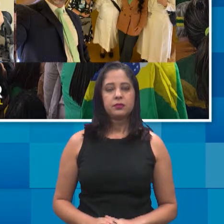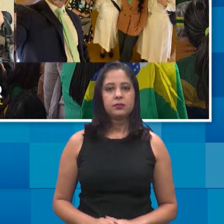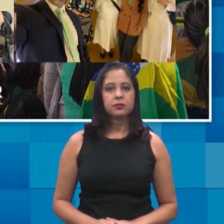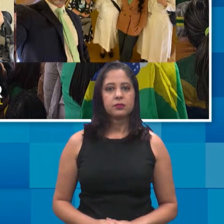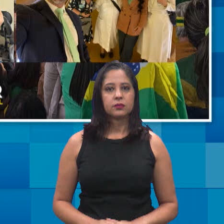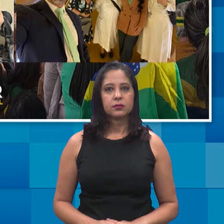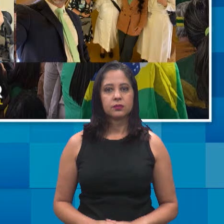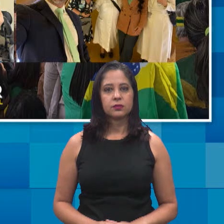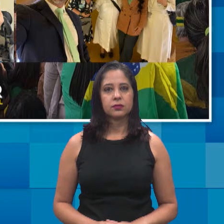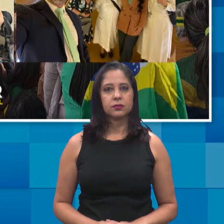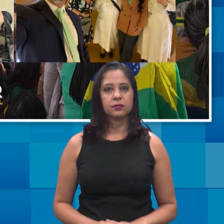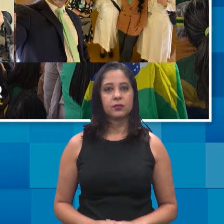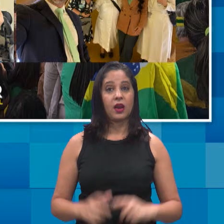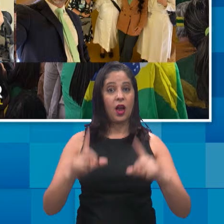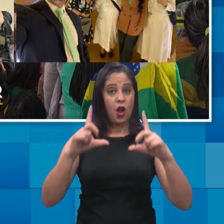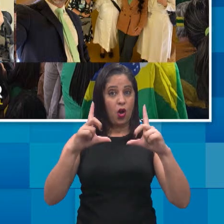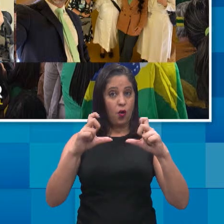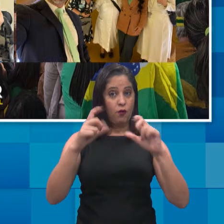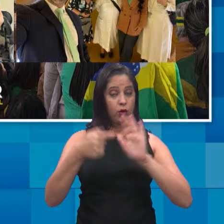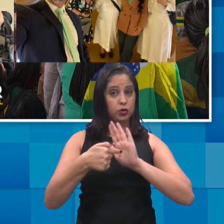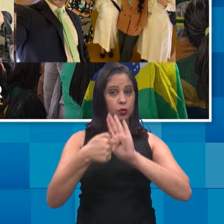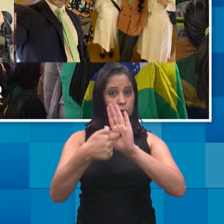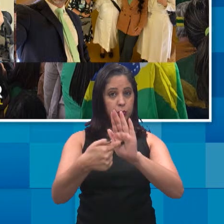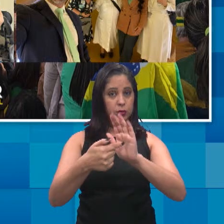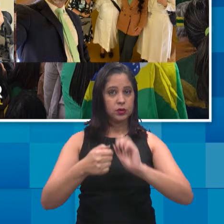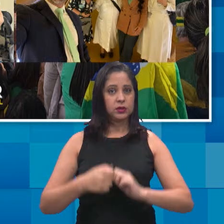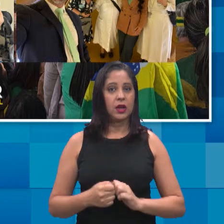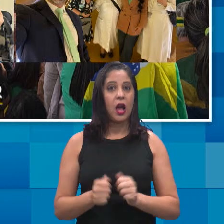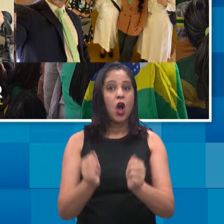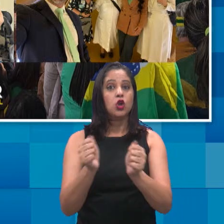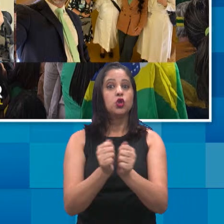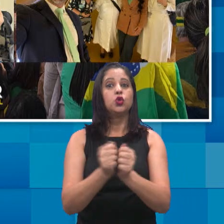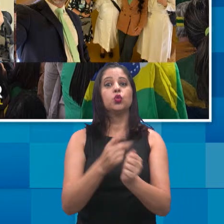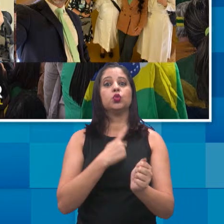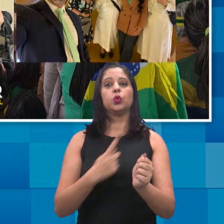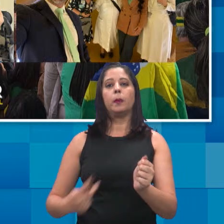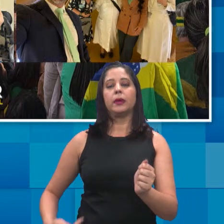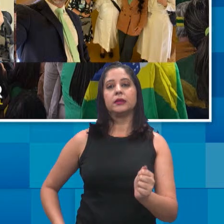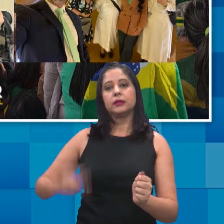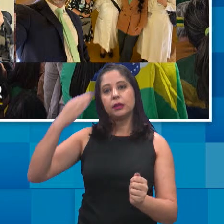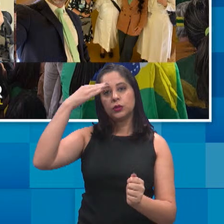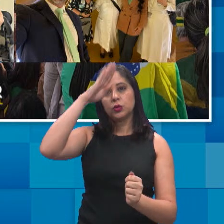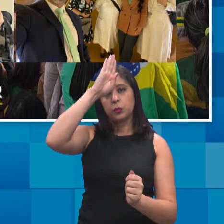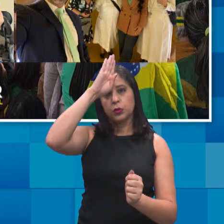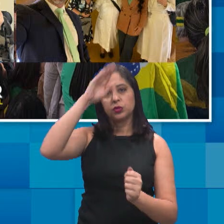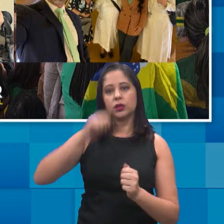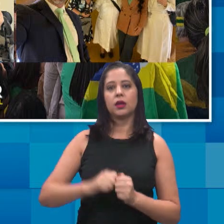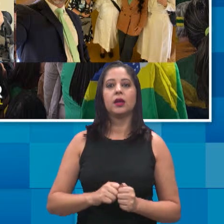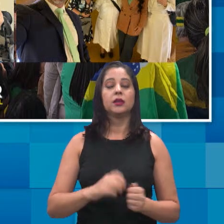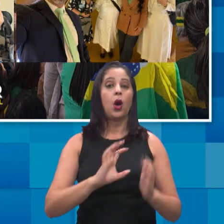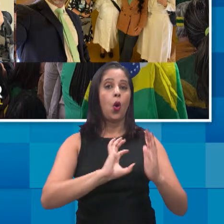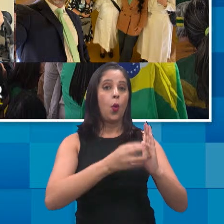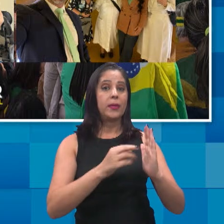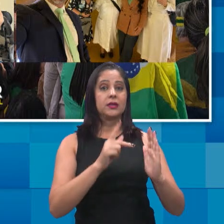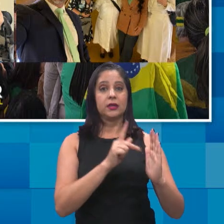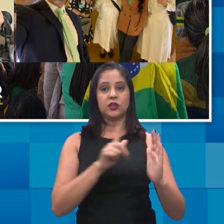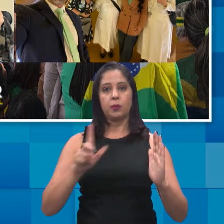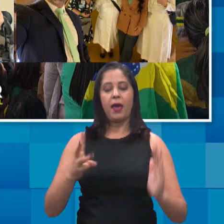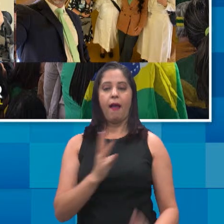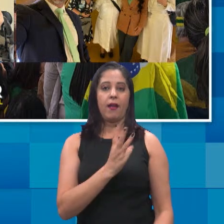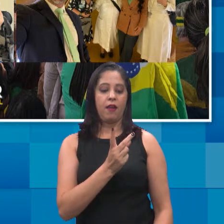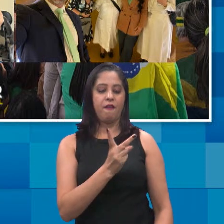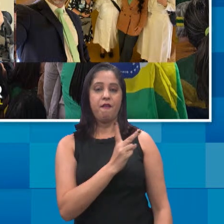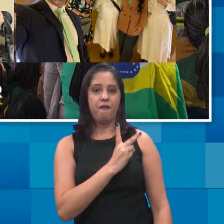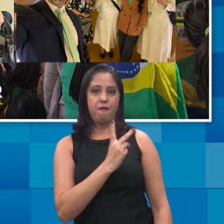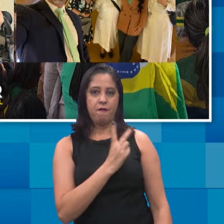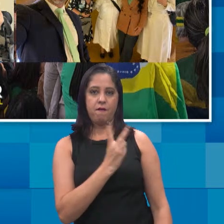Quero aqui destacar a foto ali com o presidente Bolsonaro, com o presidente do PL, Valdemar, com o presidente da Assembleia